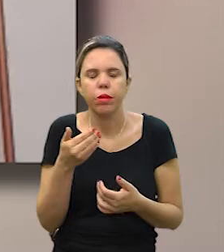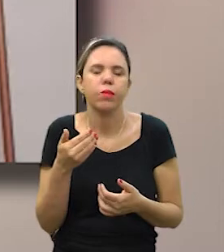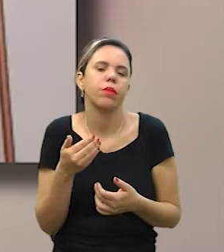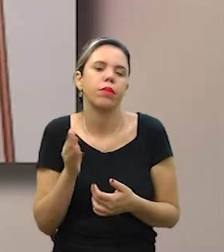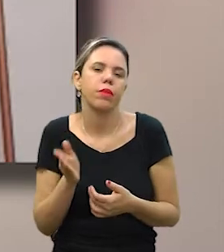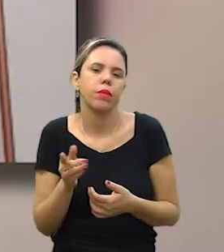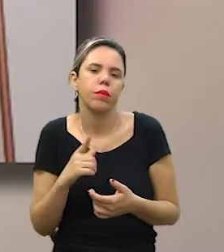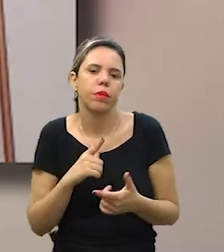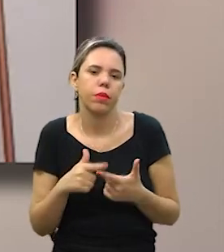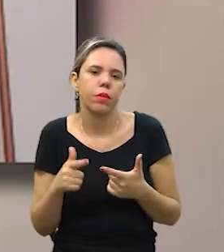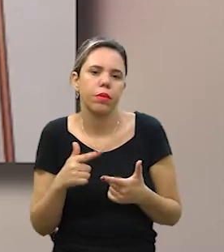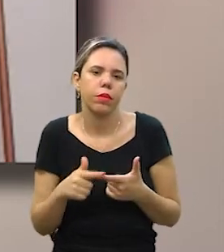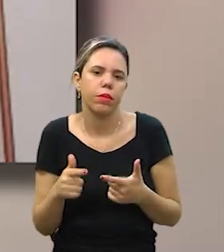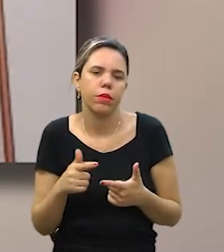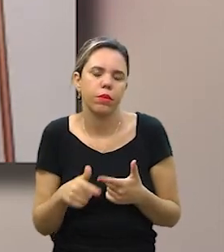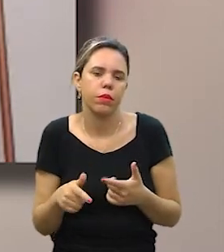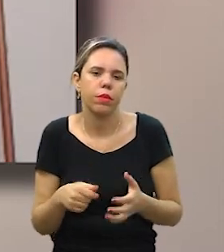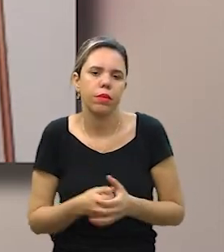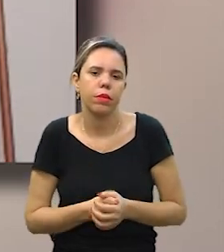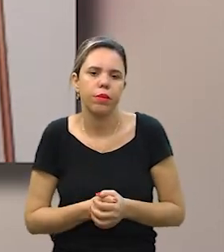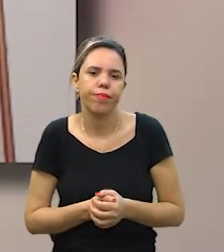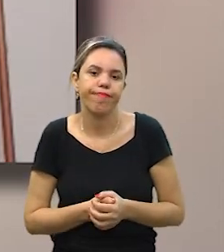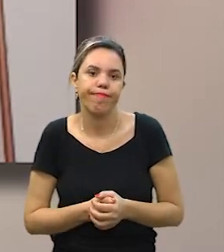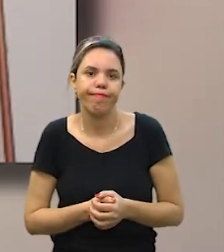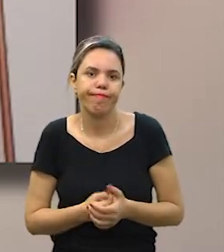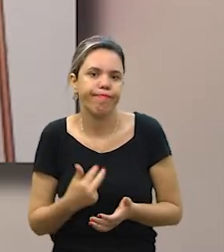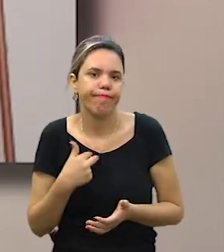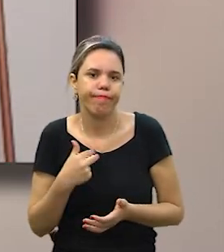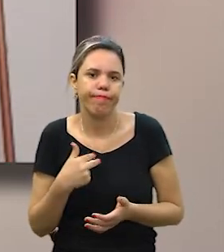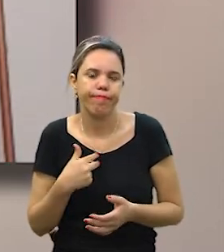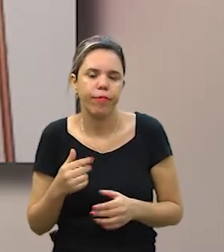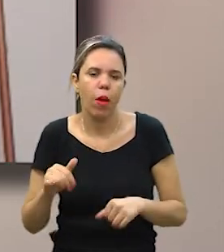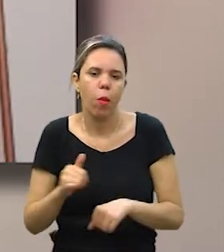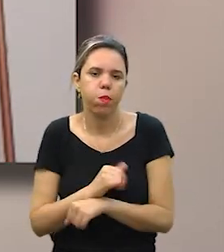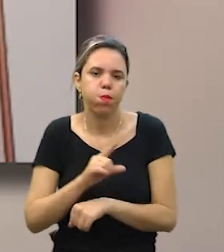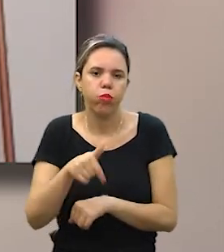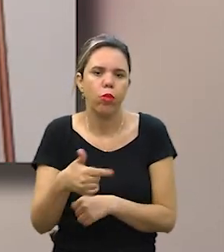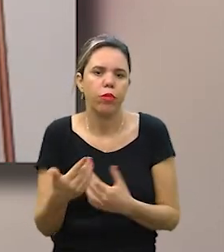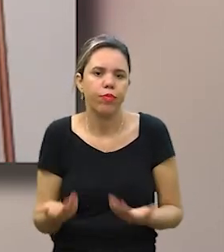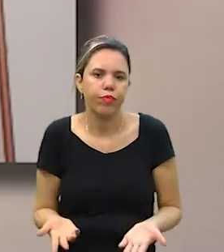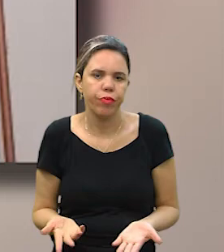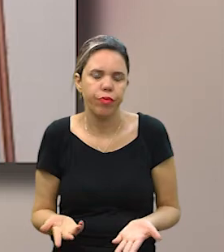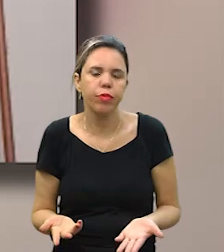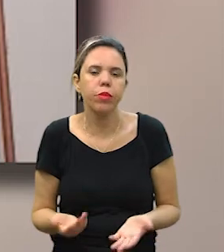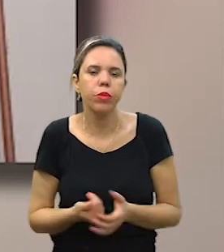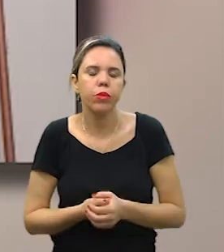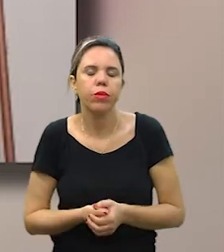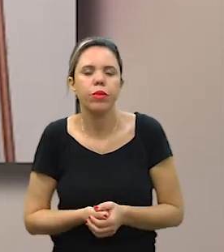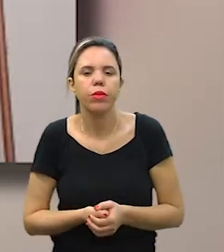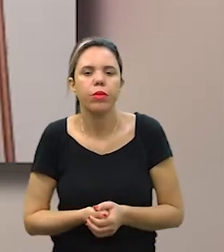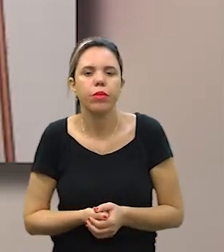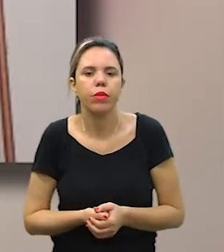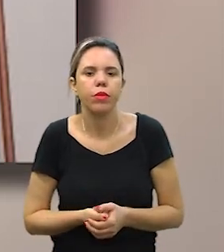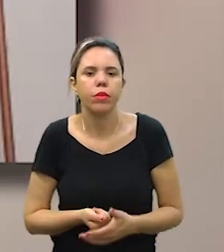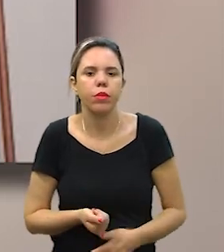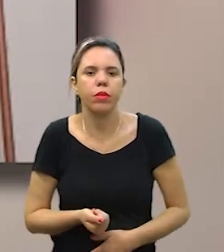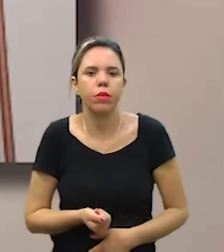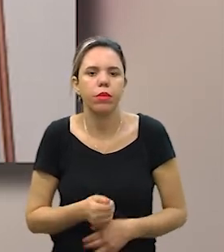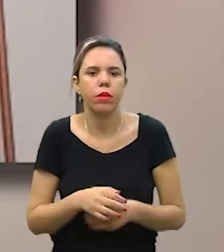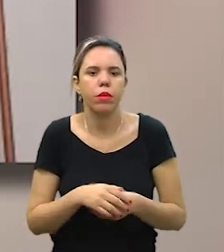adocicado, ele já tem uma predisposição a sobrepeso infantil, obesidade